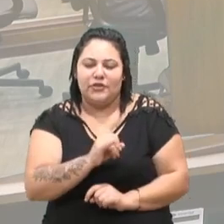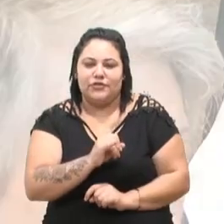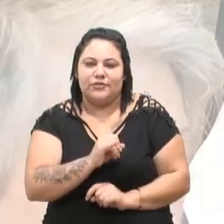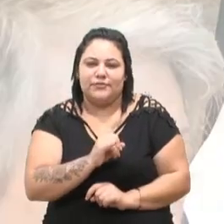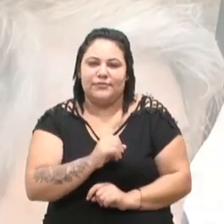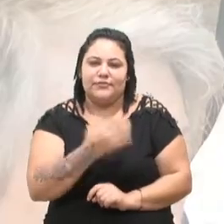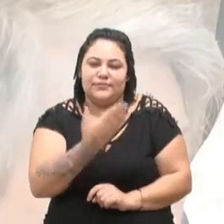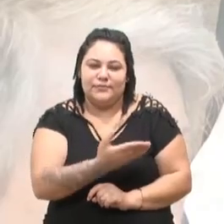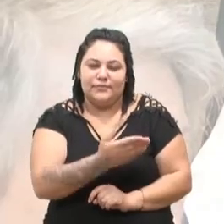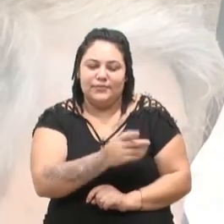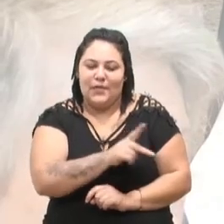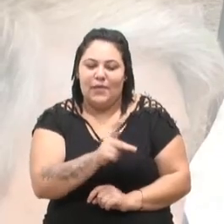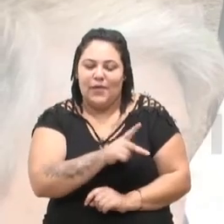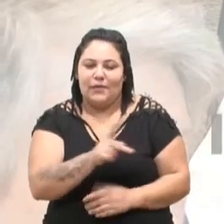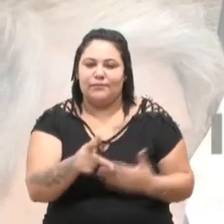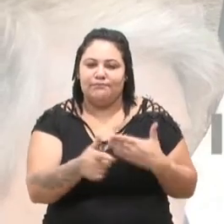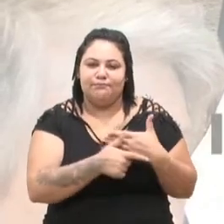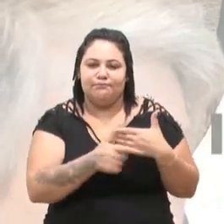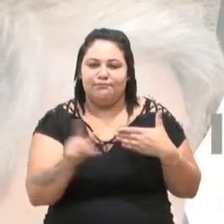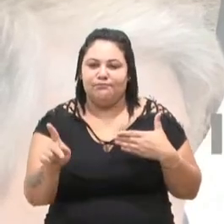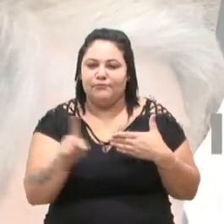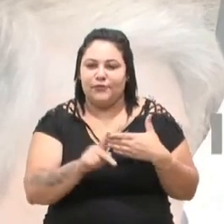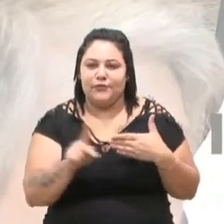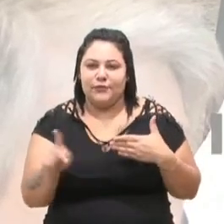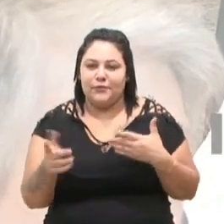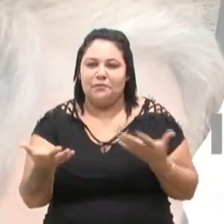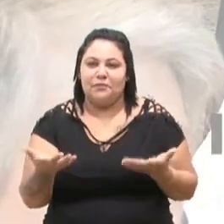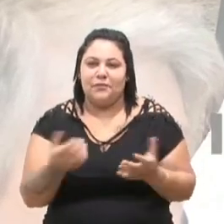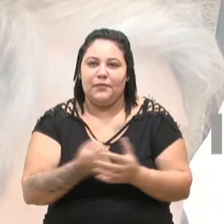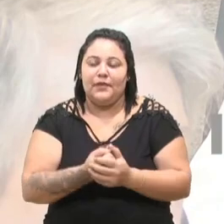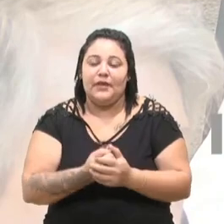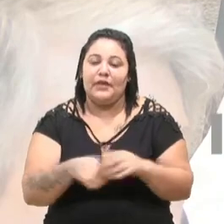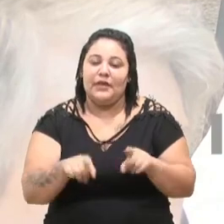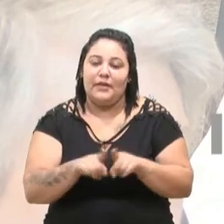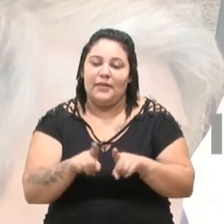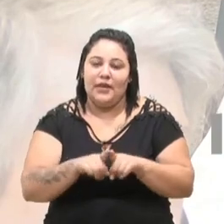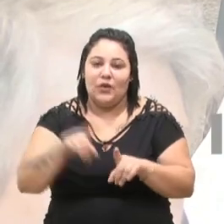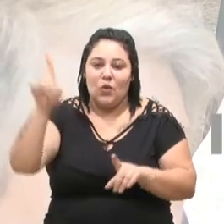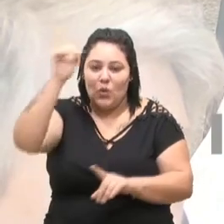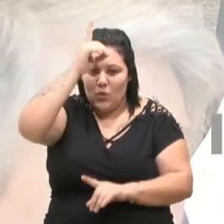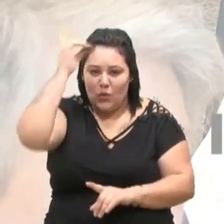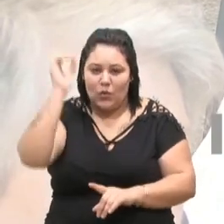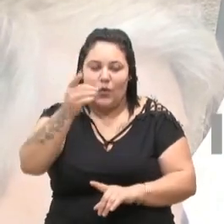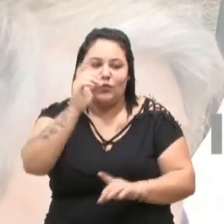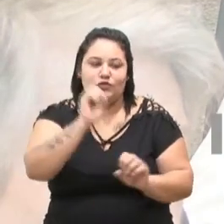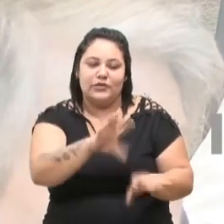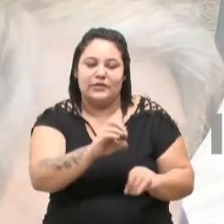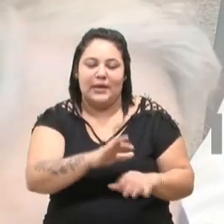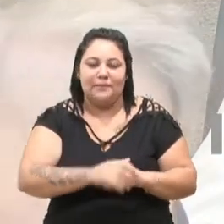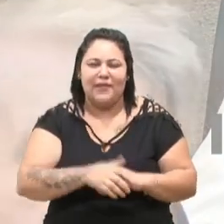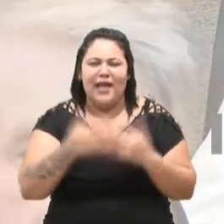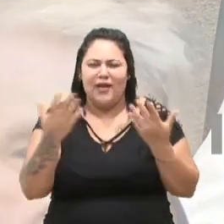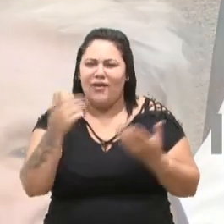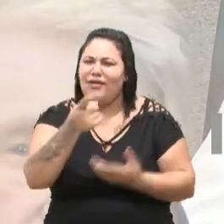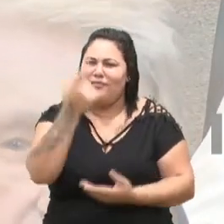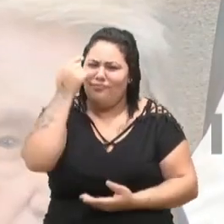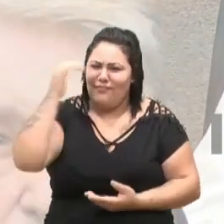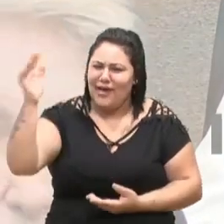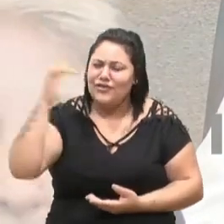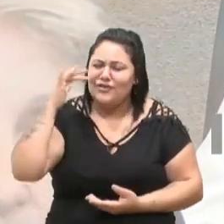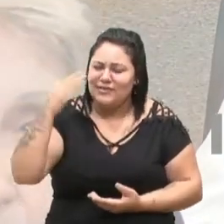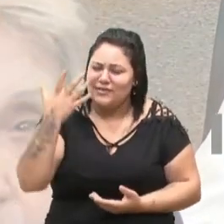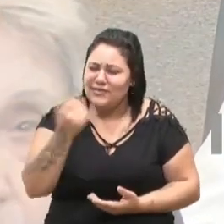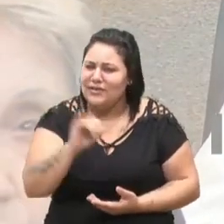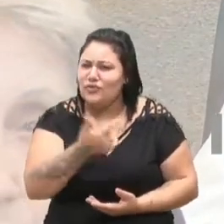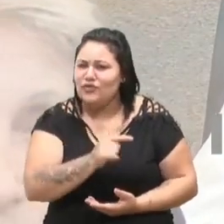senhor exerce, que é o dom de ensinar. Agora, o senhor imagina se nós não tivéssemos, e